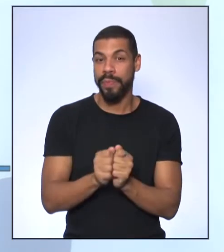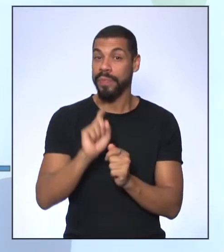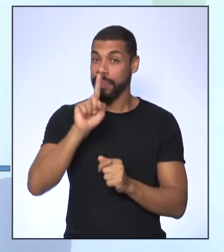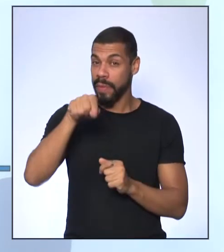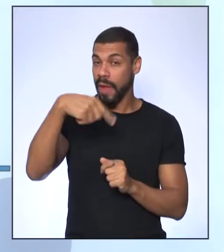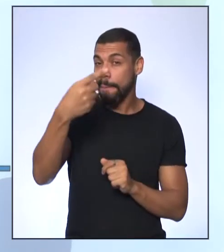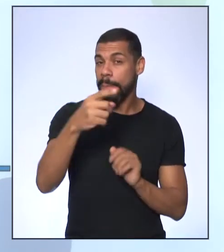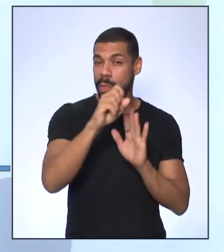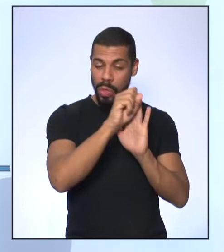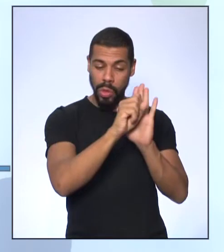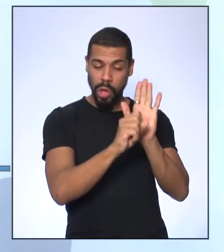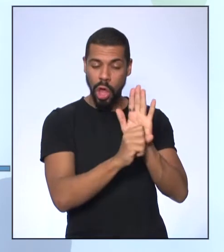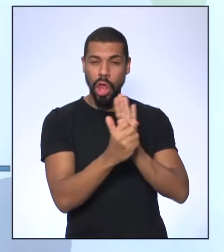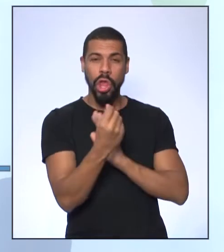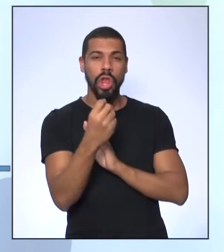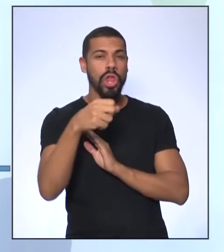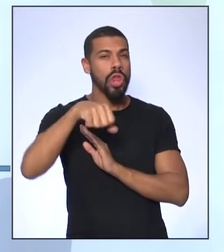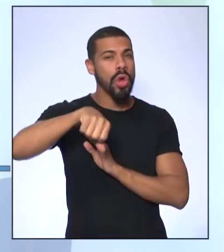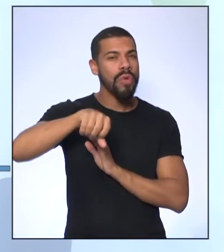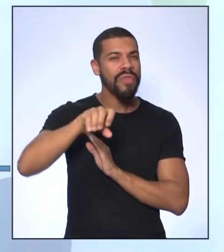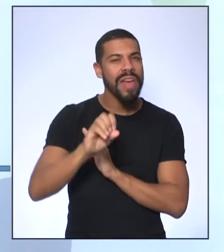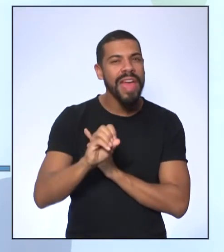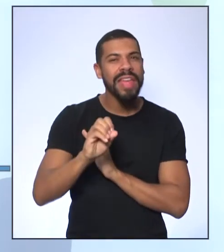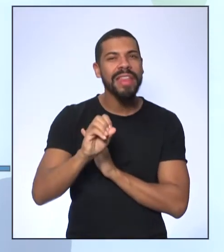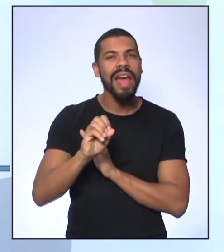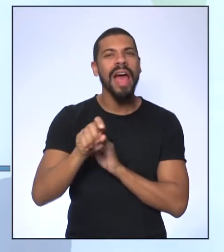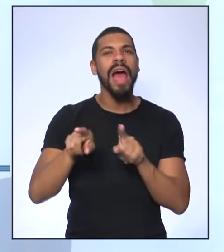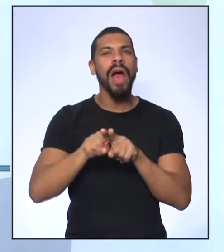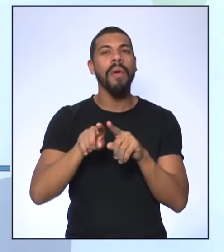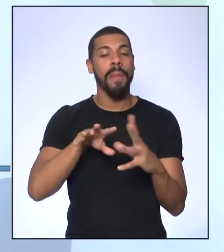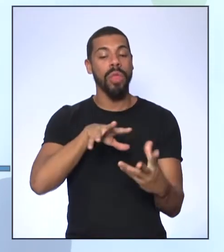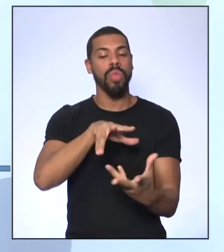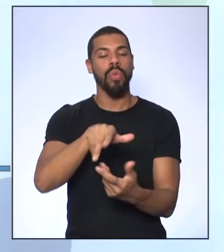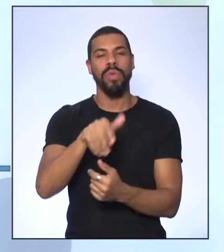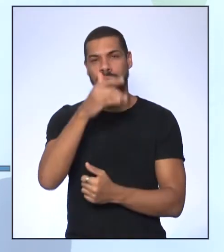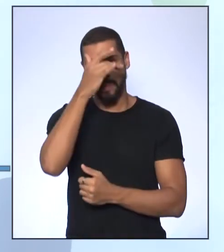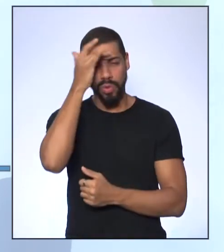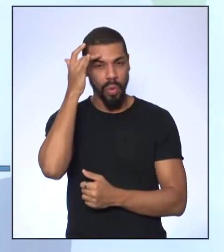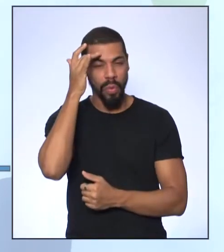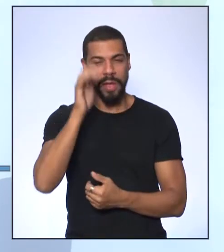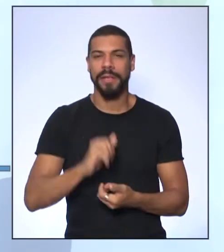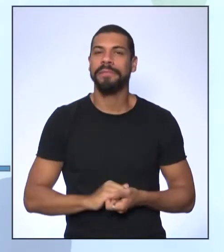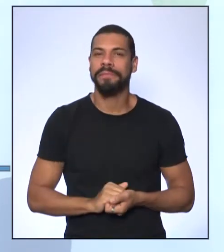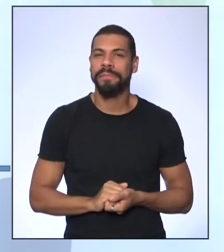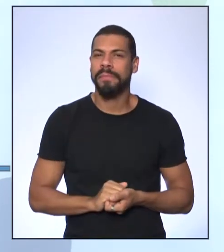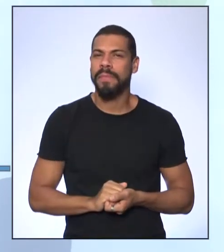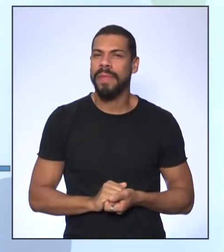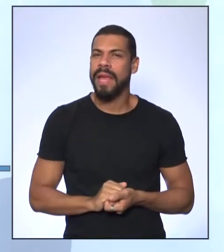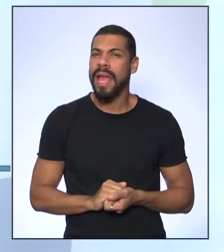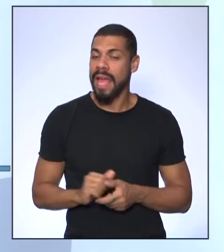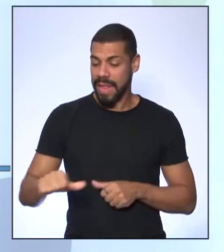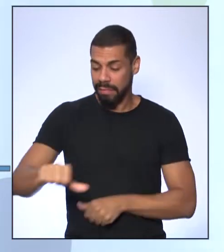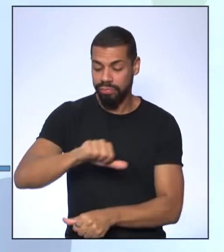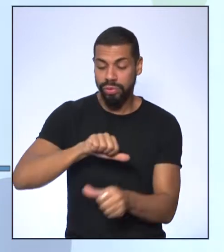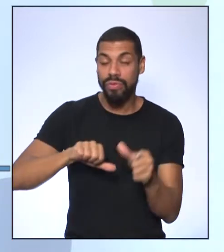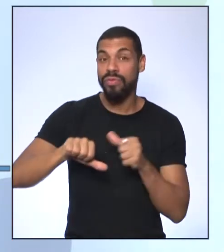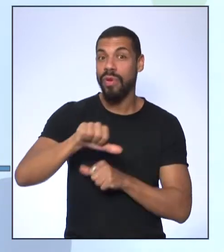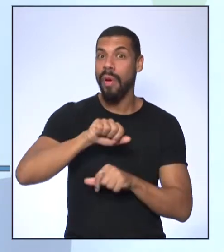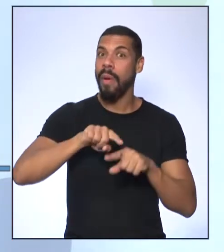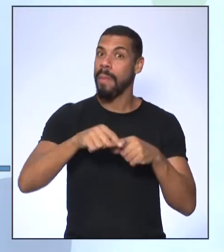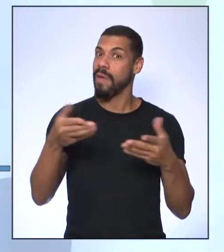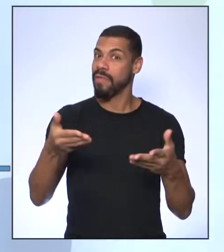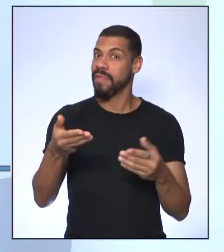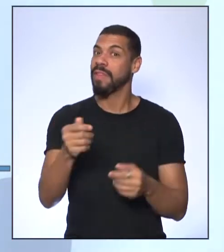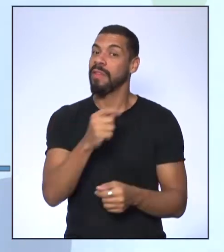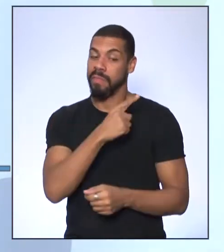década de 90. A gente tem um acesso à educação que é universal para todo mundo mesmo. E essa transformação. Agora vocês são alunos no